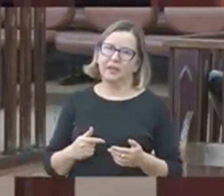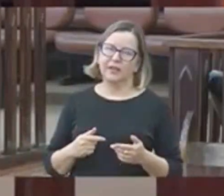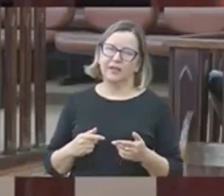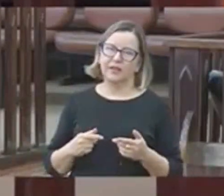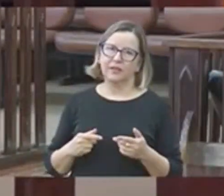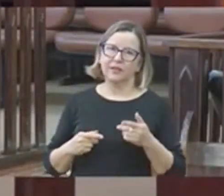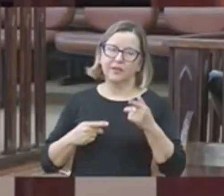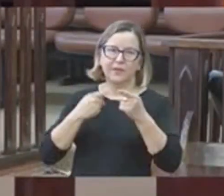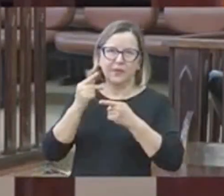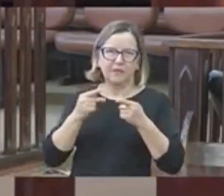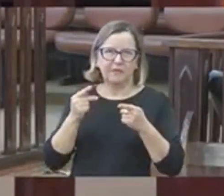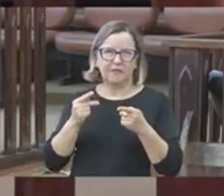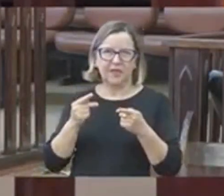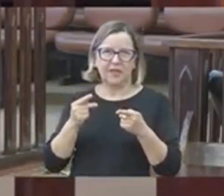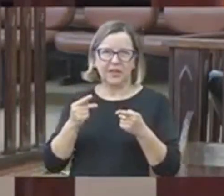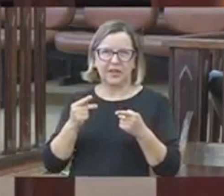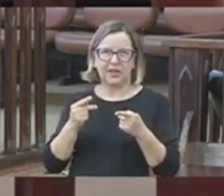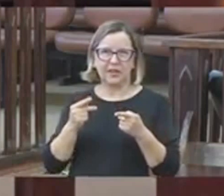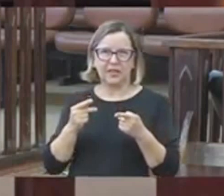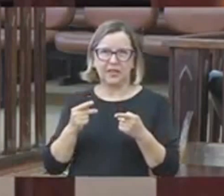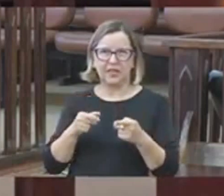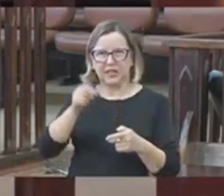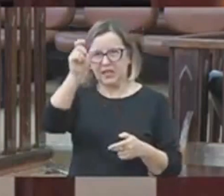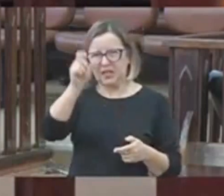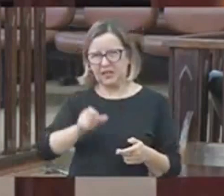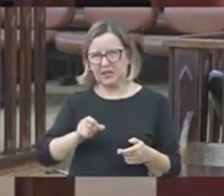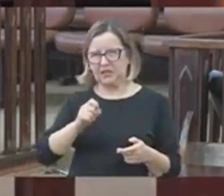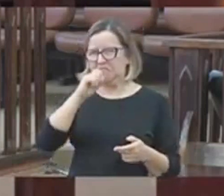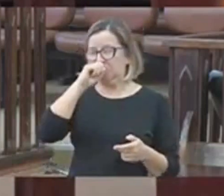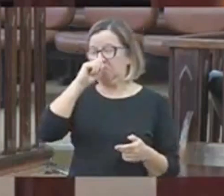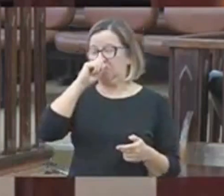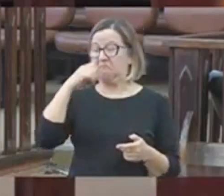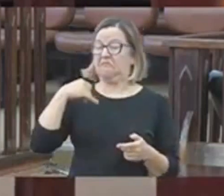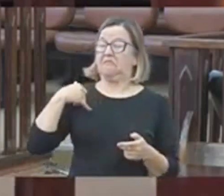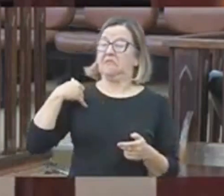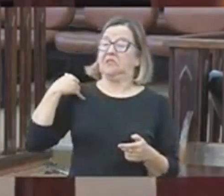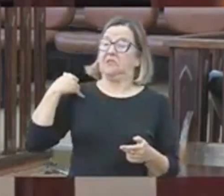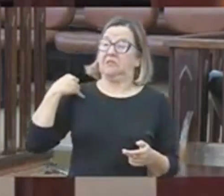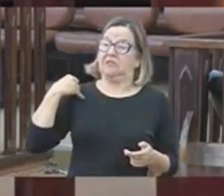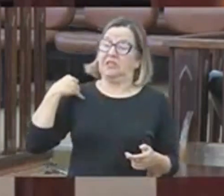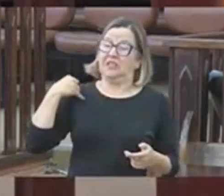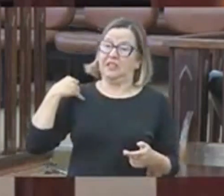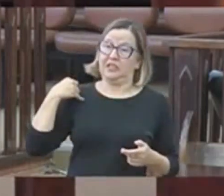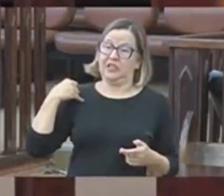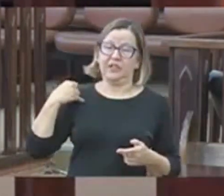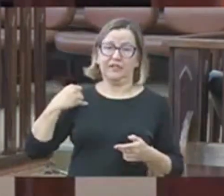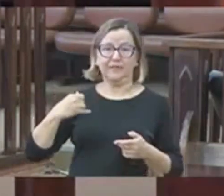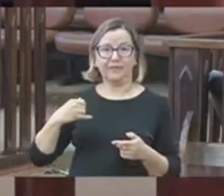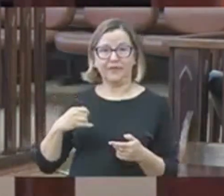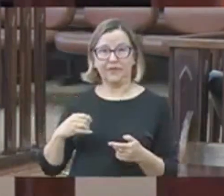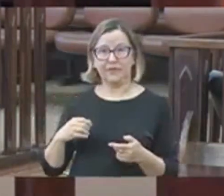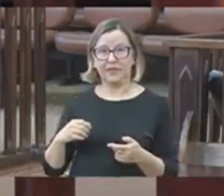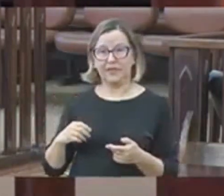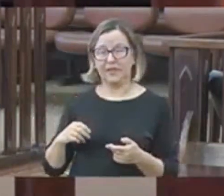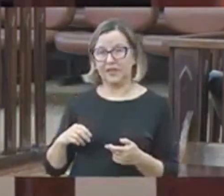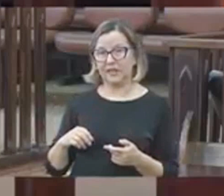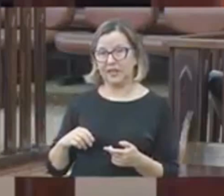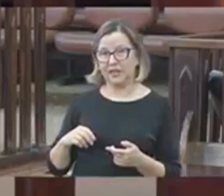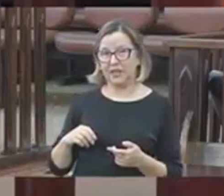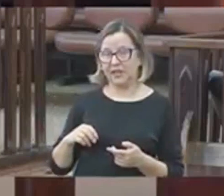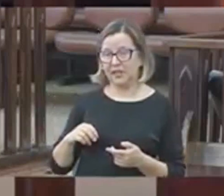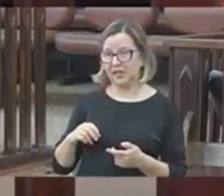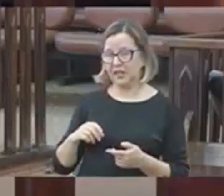figura arrogante e consequente queda após sua rebelião contra Deus. É interessante que